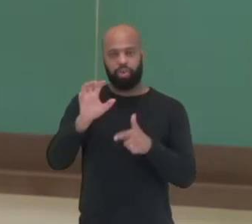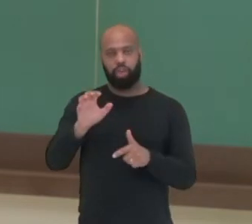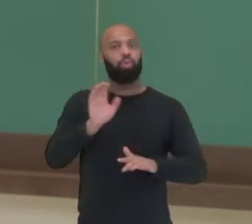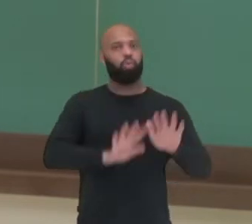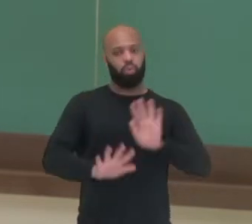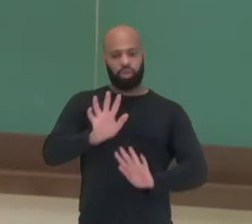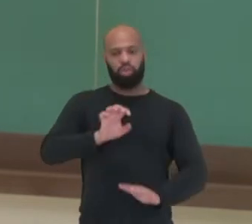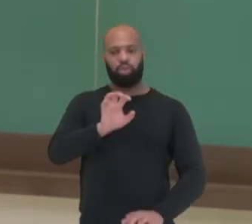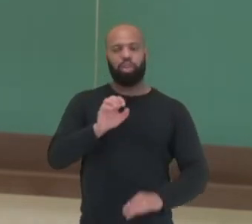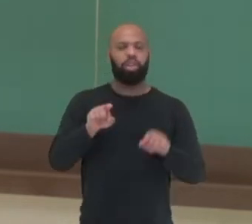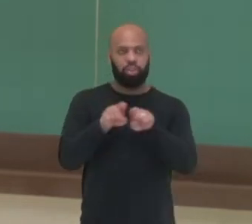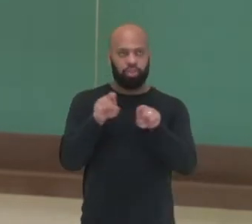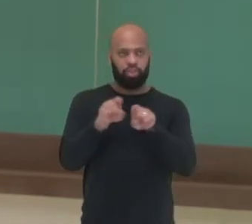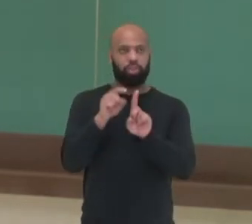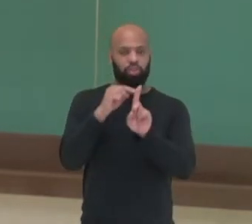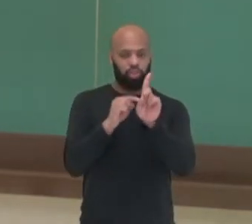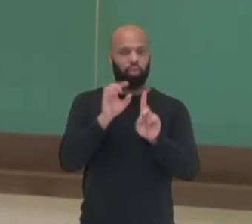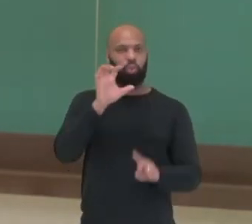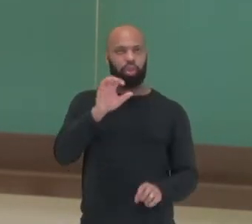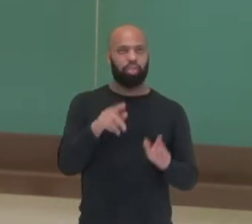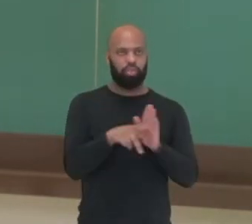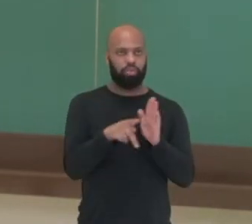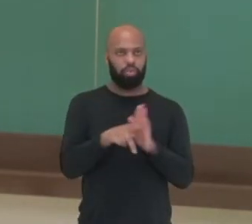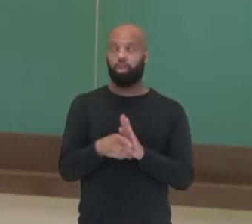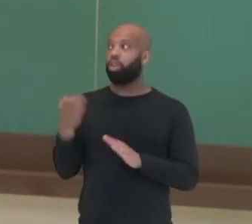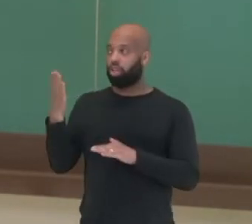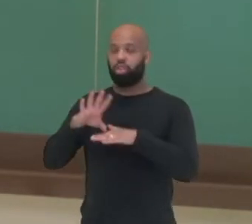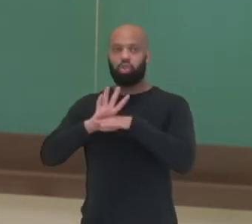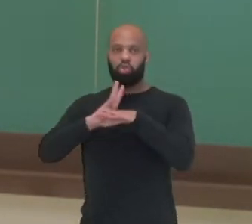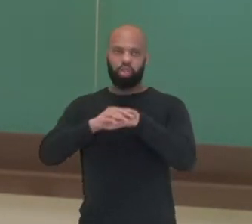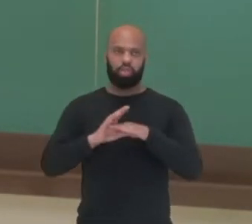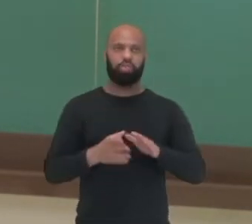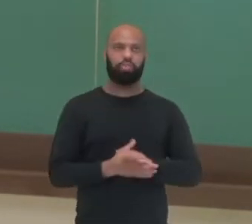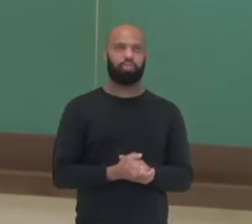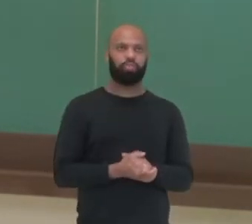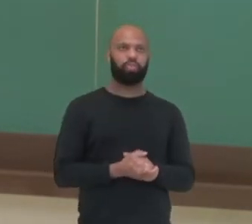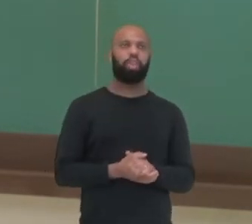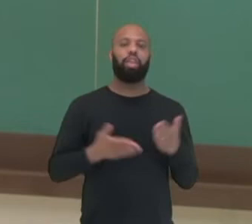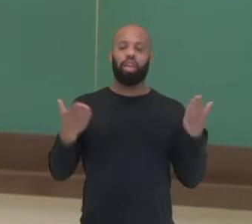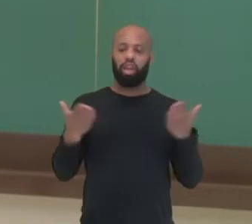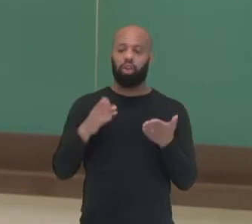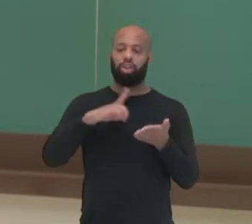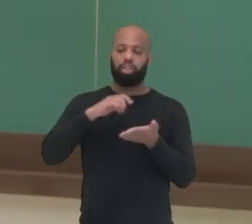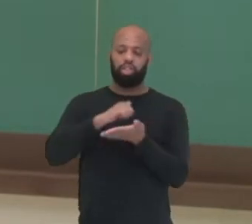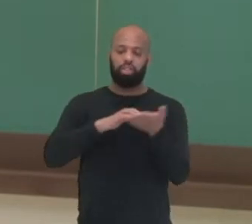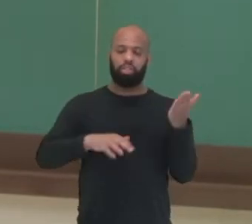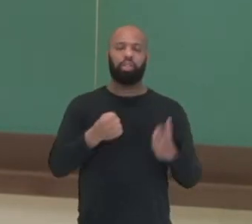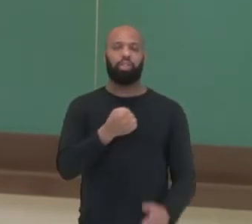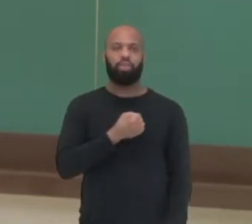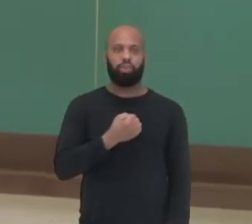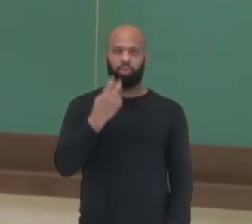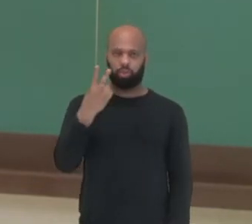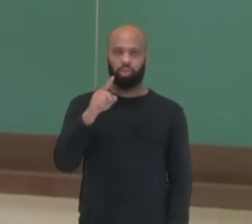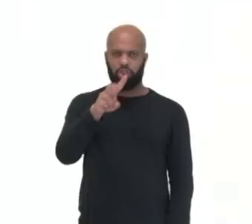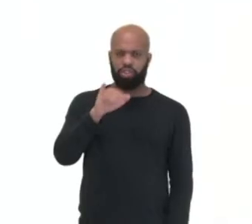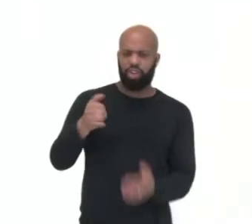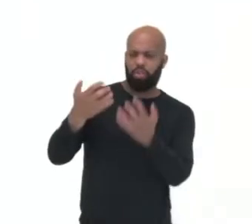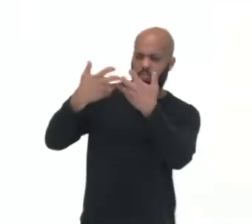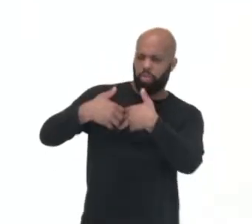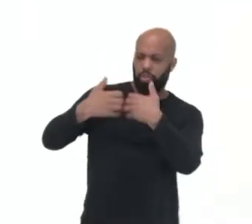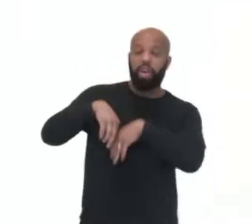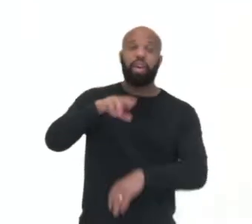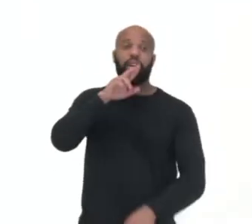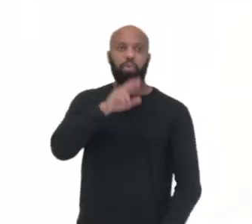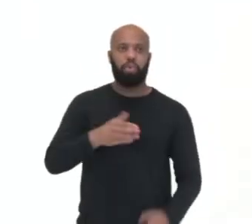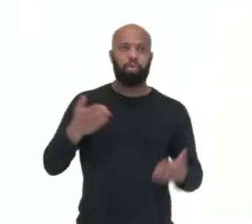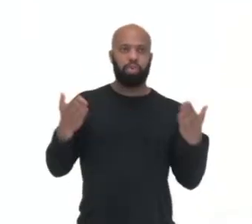cuidado com com essas doenças. E a gente chega no nosso segundo exercício. Reflita e responda os